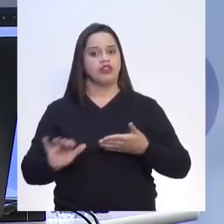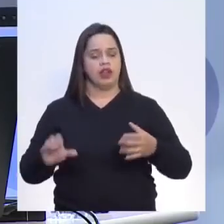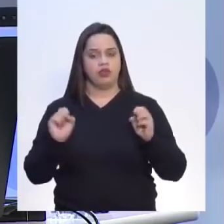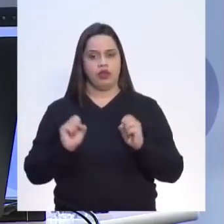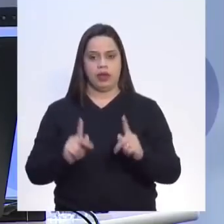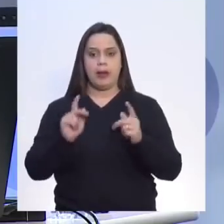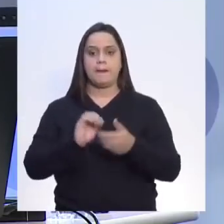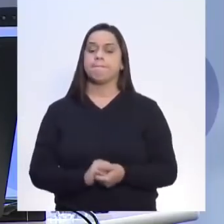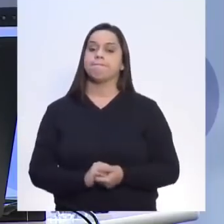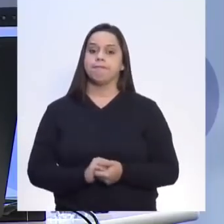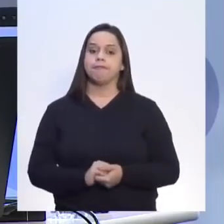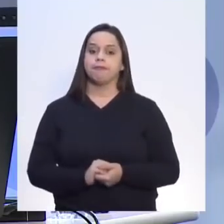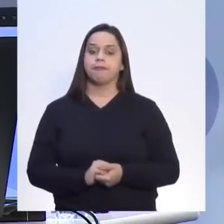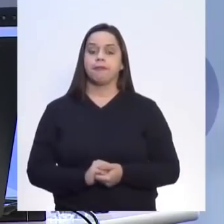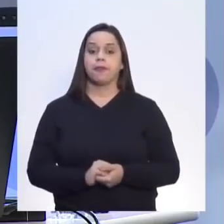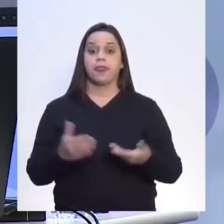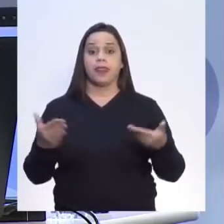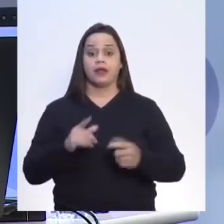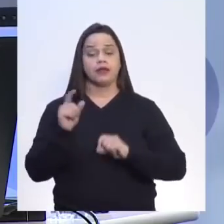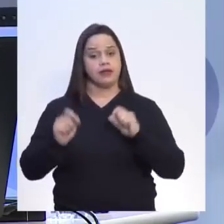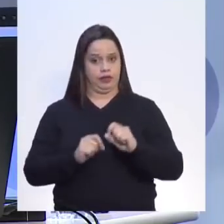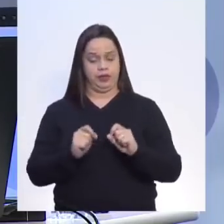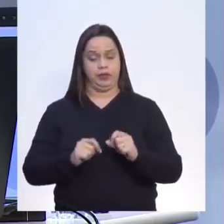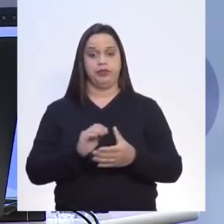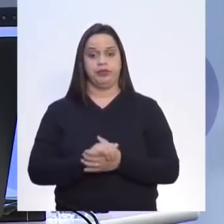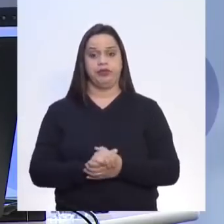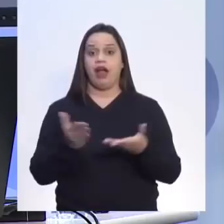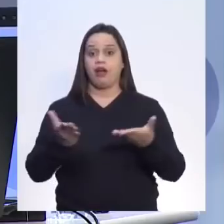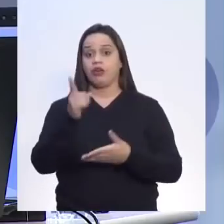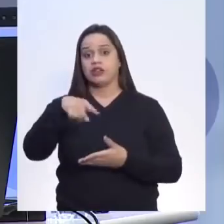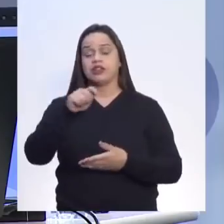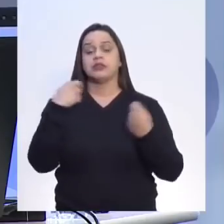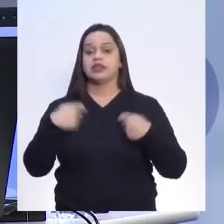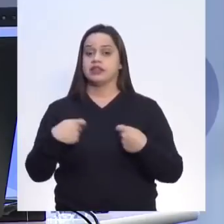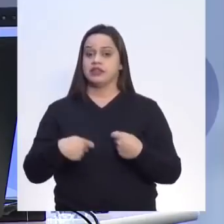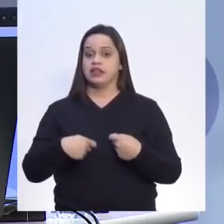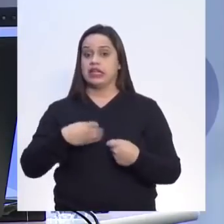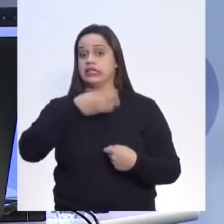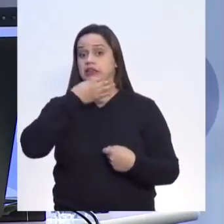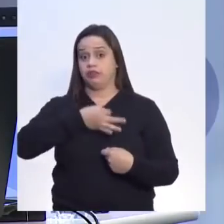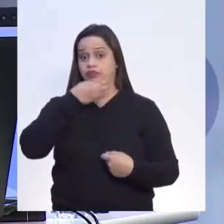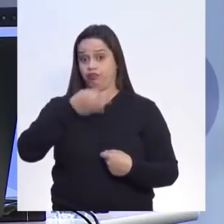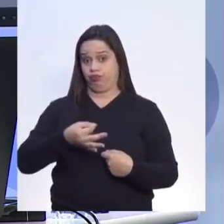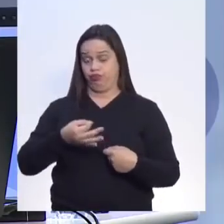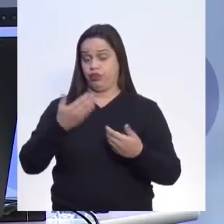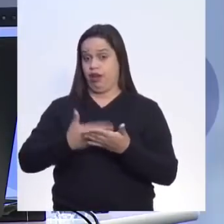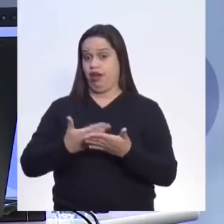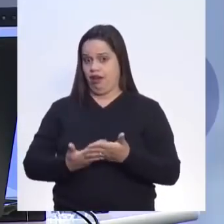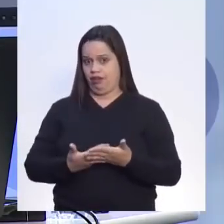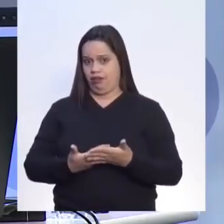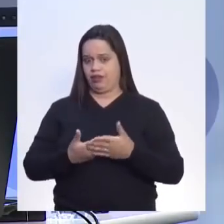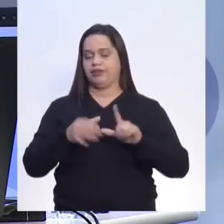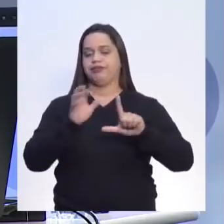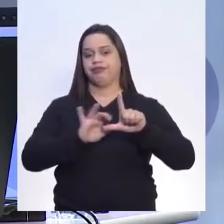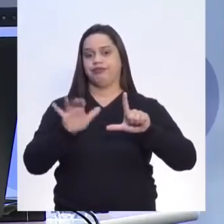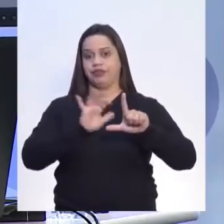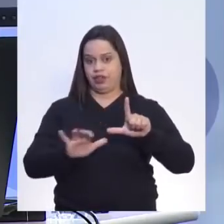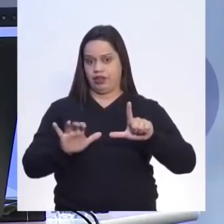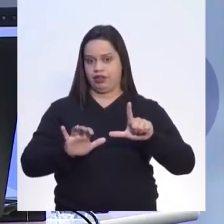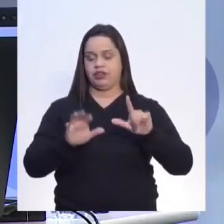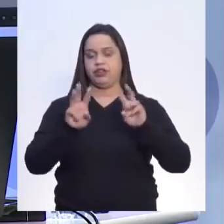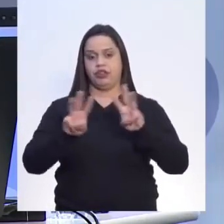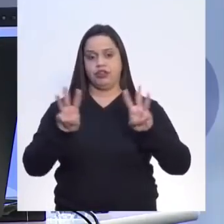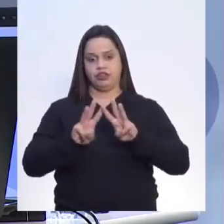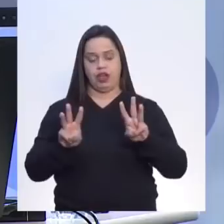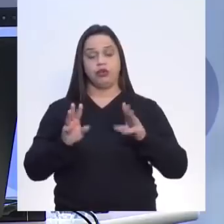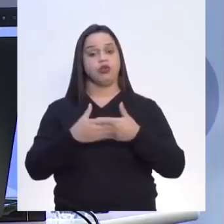certo? Então, seguinte, amores. Agora vocês têm que avaliar a aula, certo? O chat está aberto. Estamos terminando. Antes de